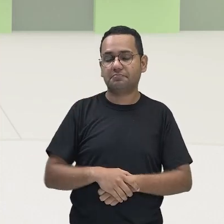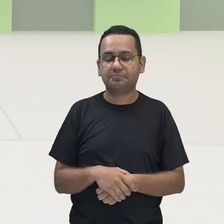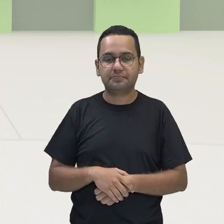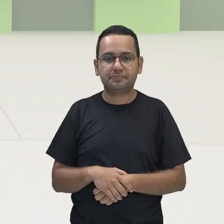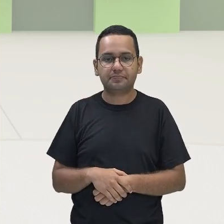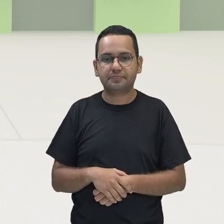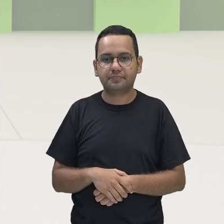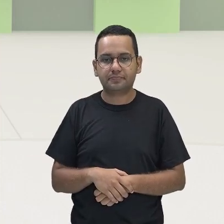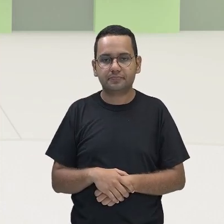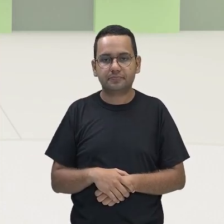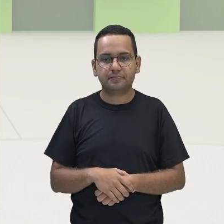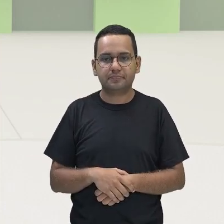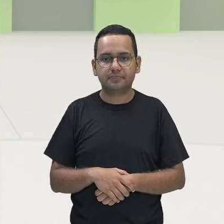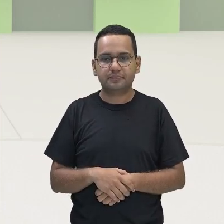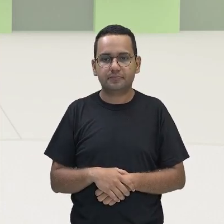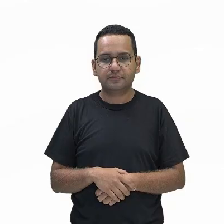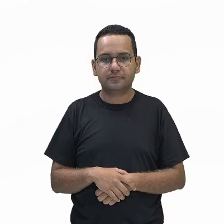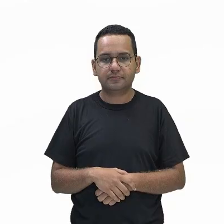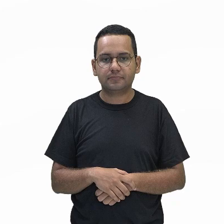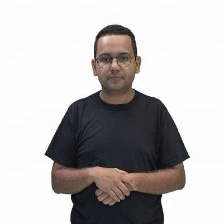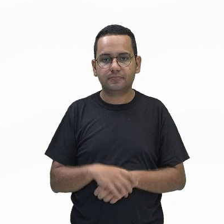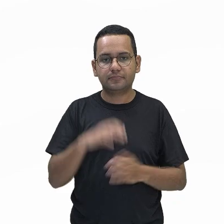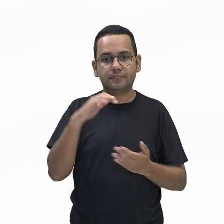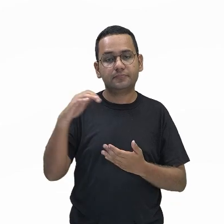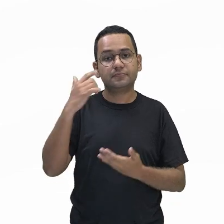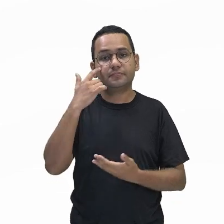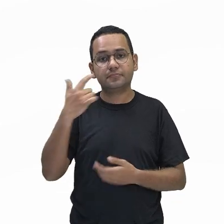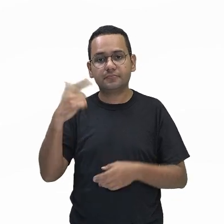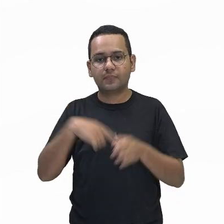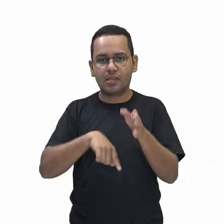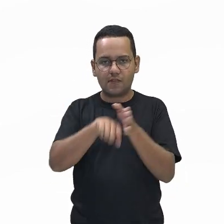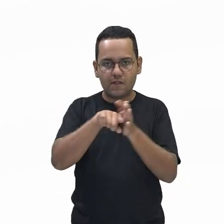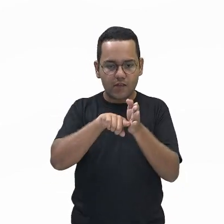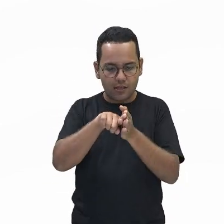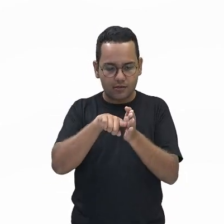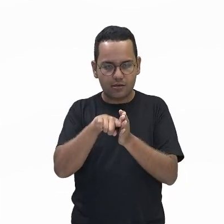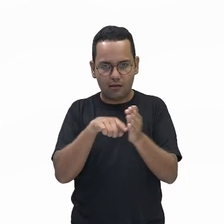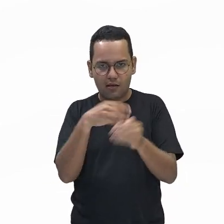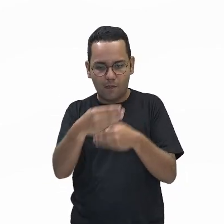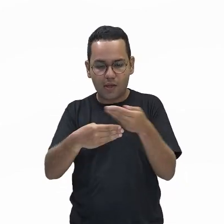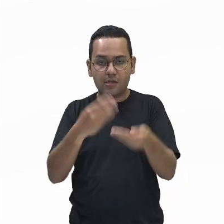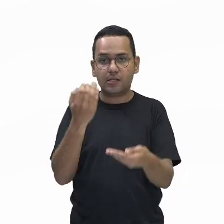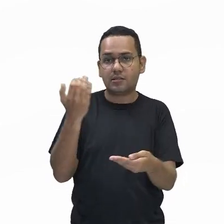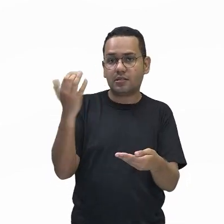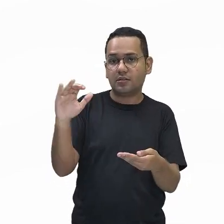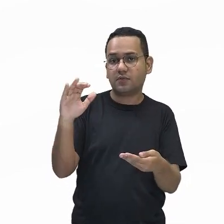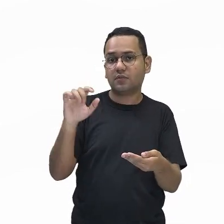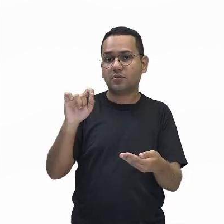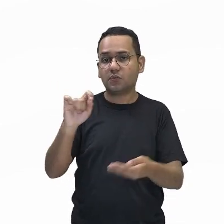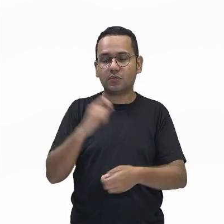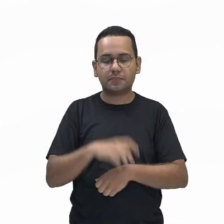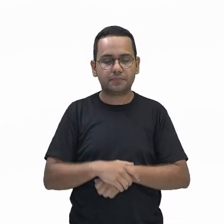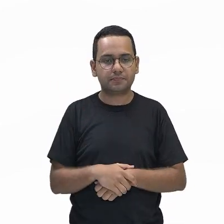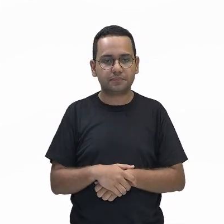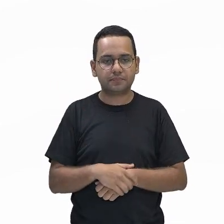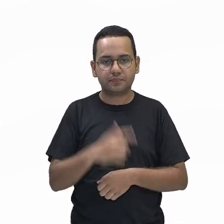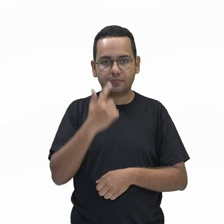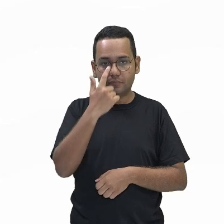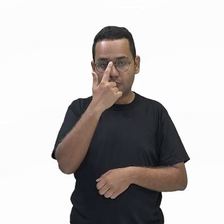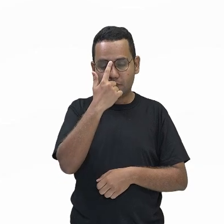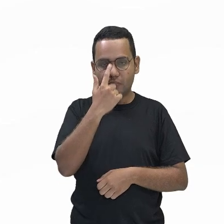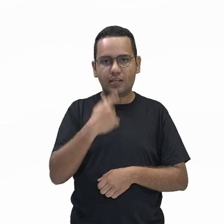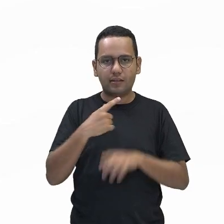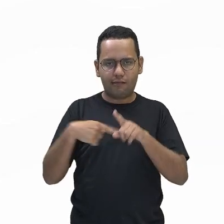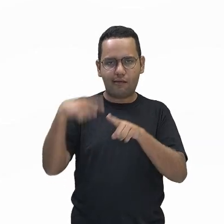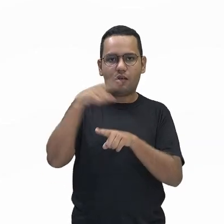ver agora, tá? A investigação científica, ela é esse conjunto de